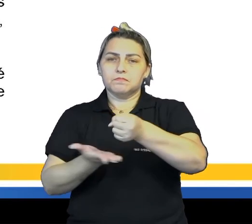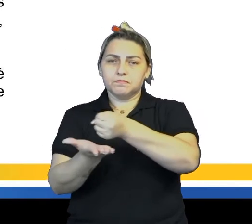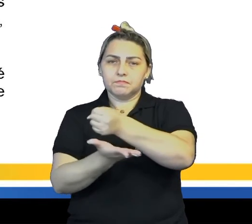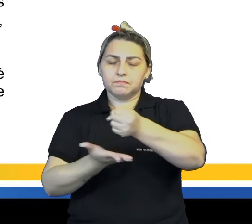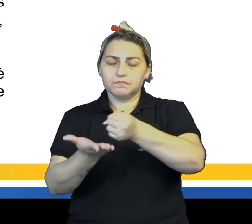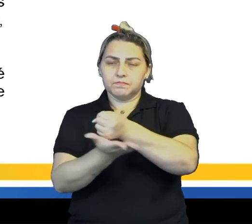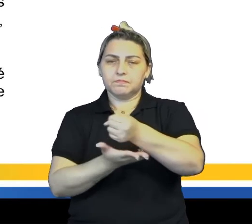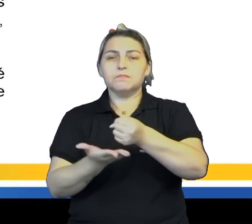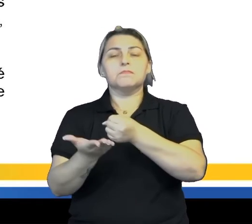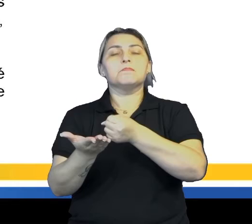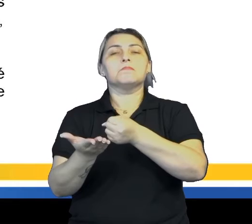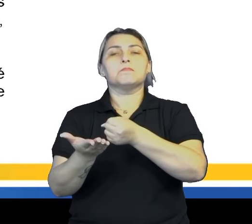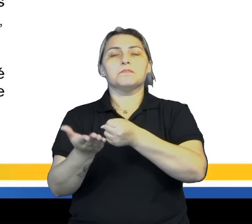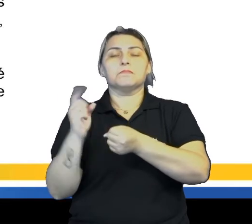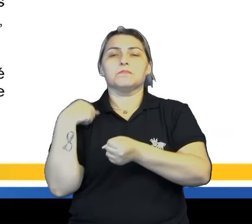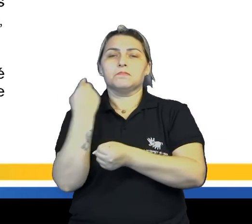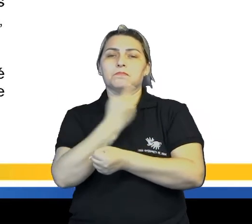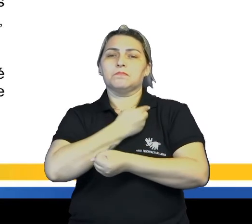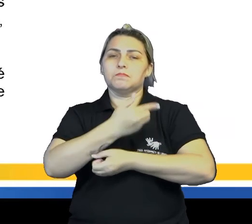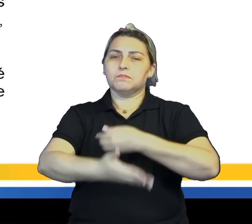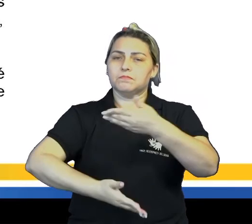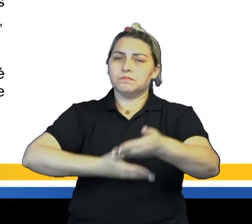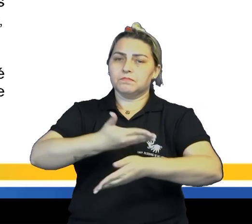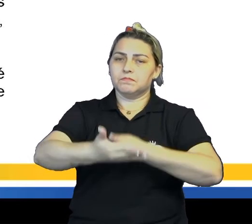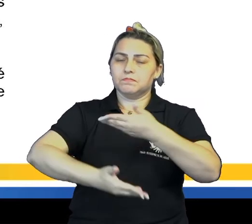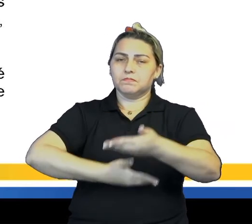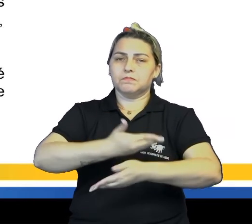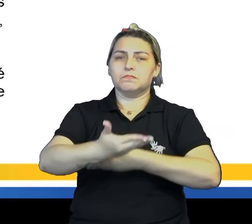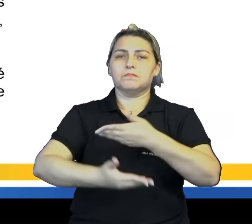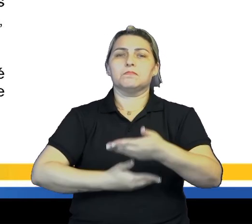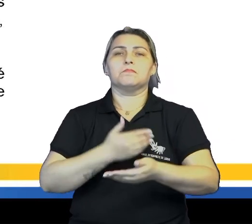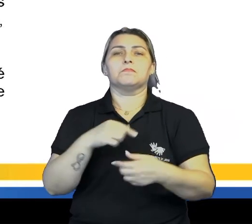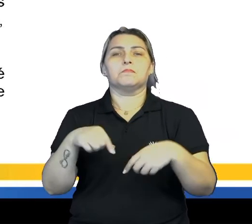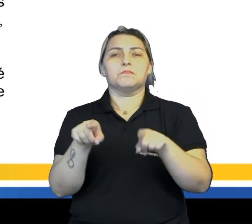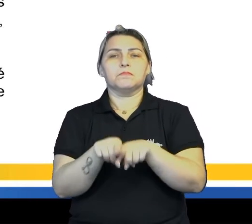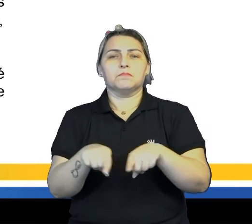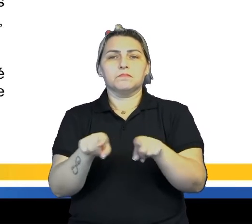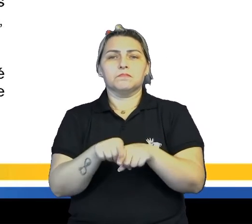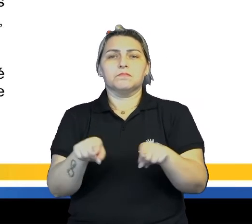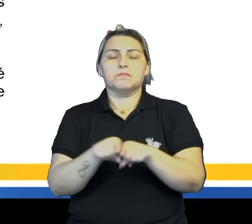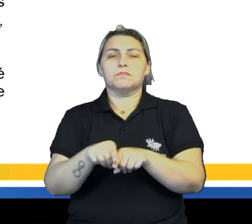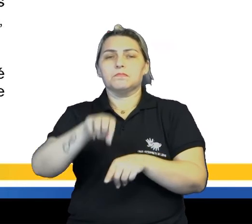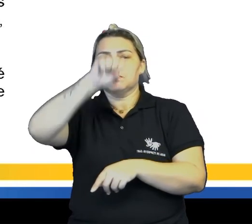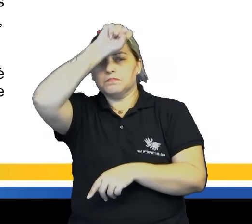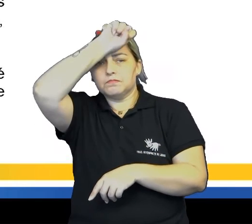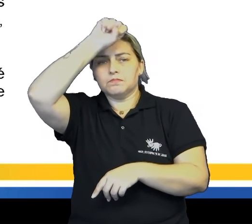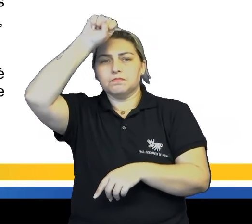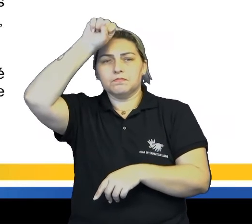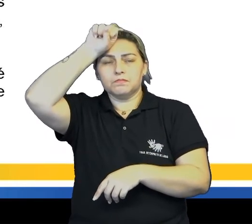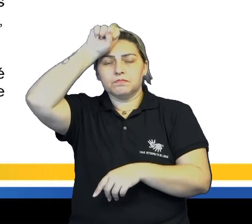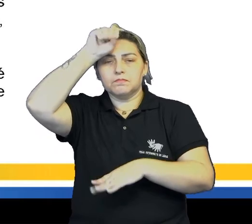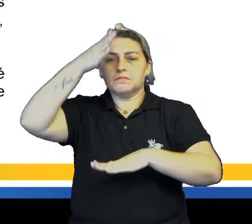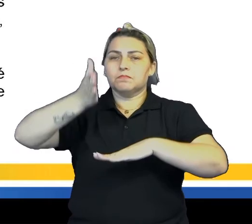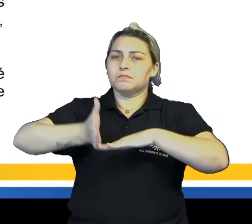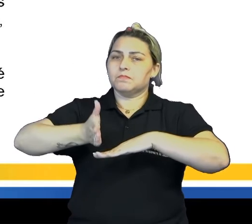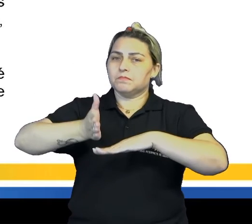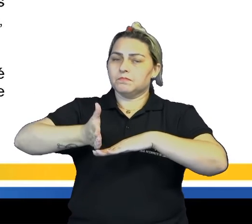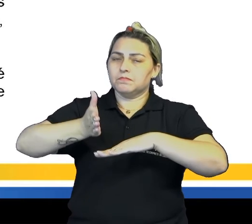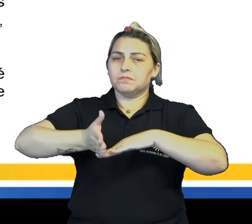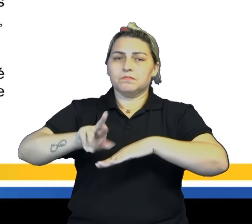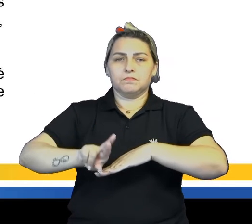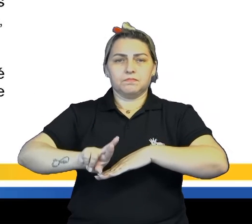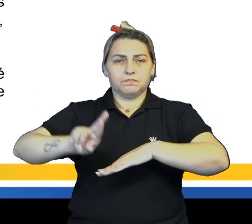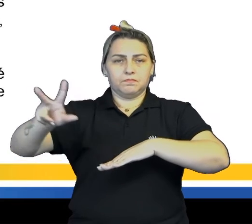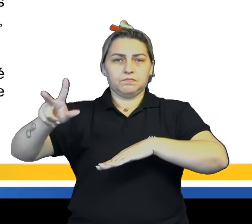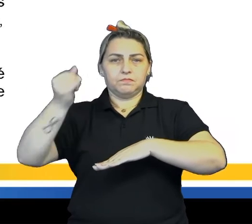quais se baseiam nossas relações. Entretanto, a sociologia contemporânea difere-se